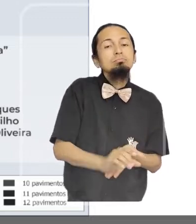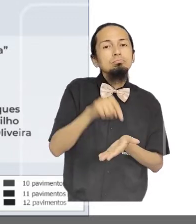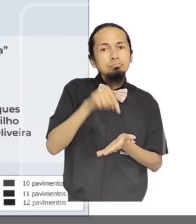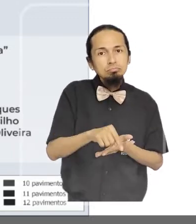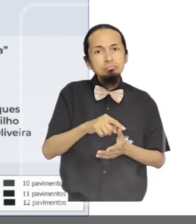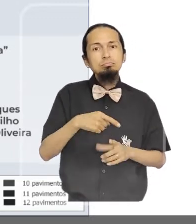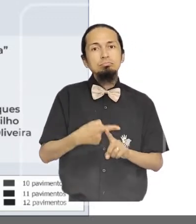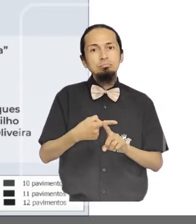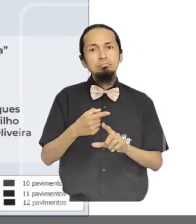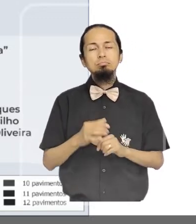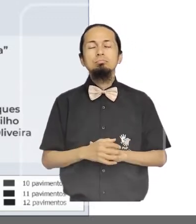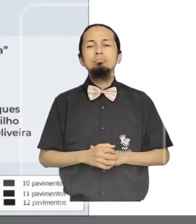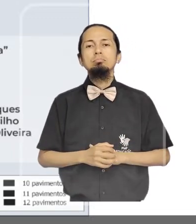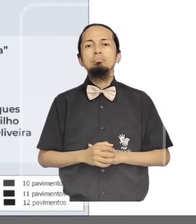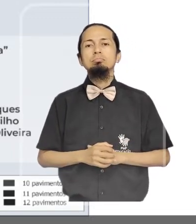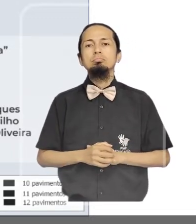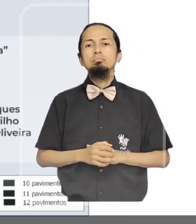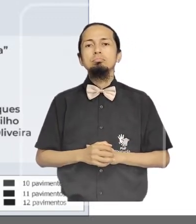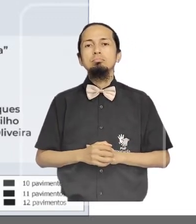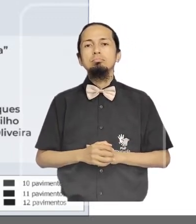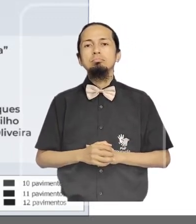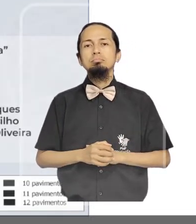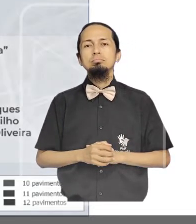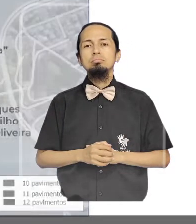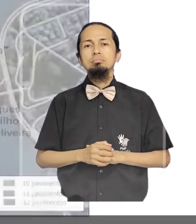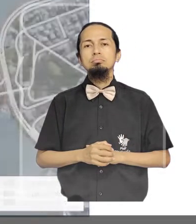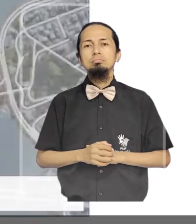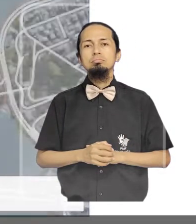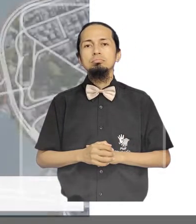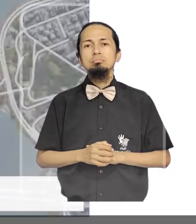os incentivos.